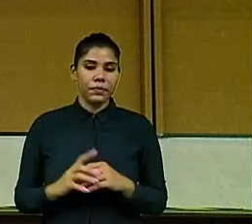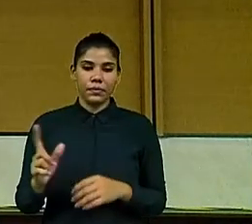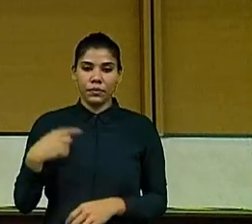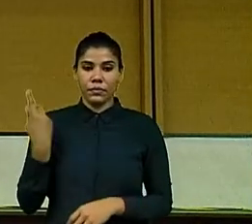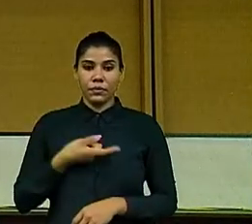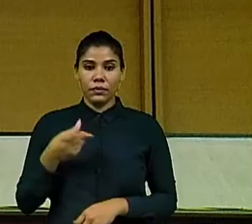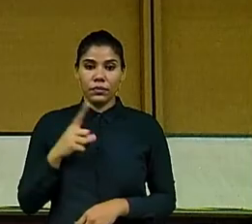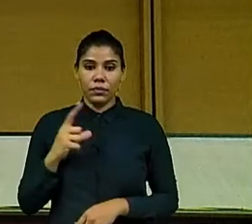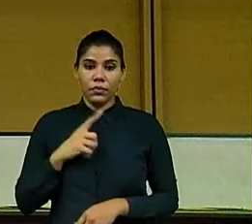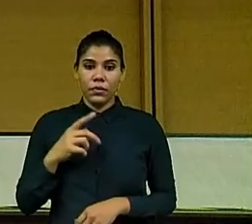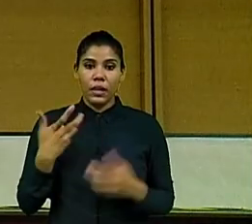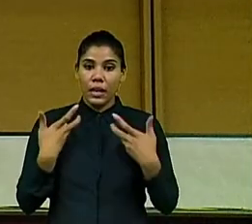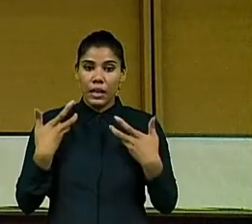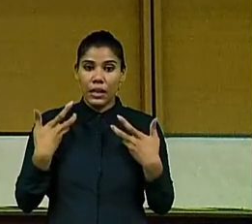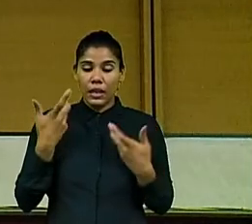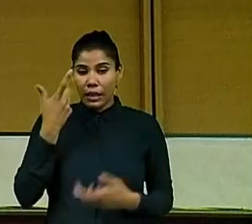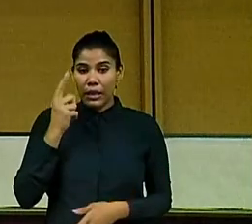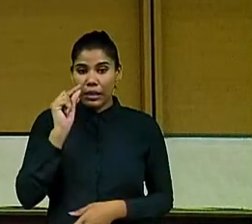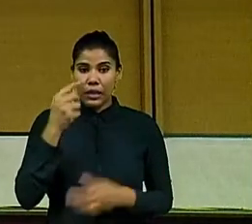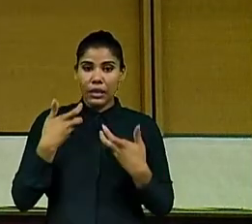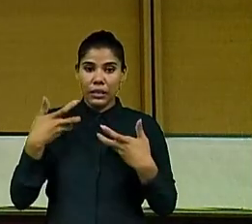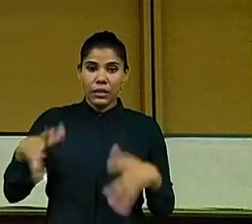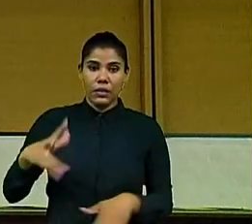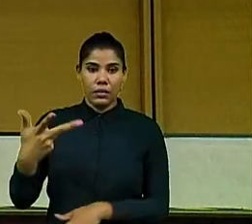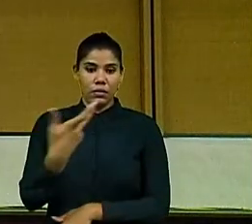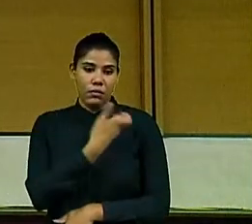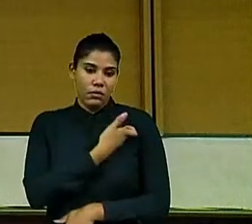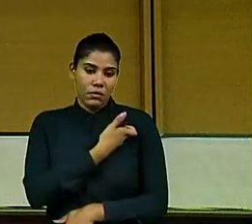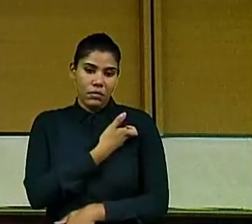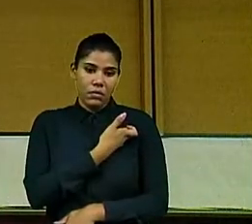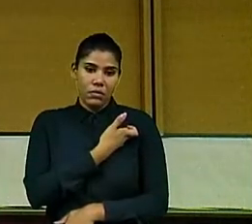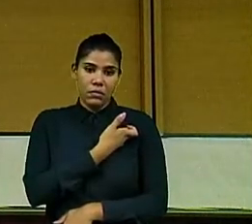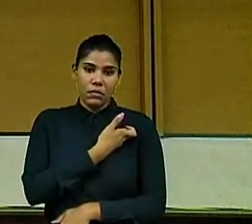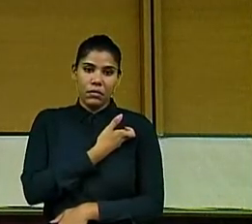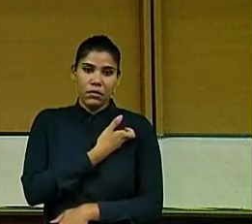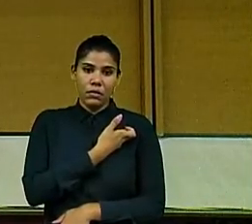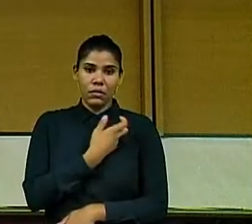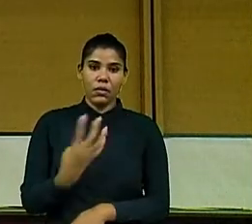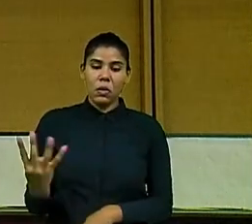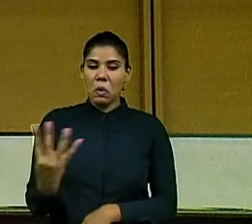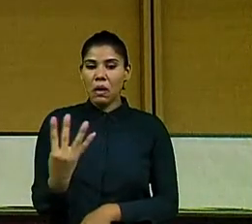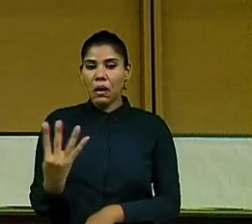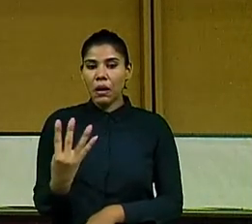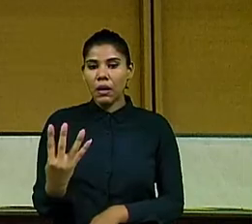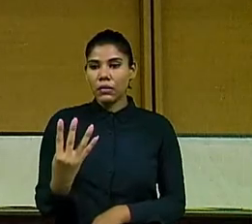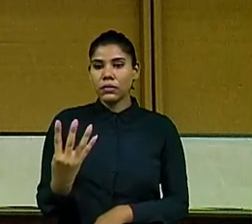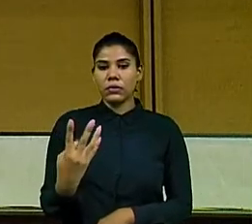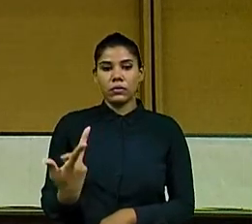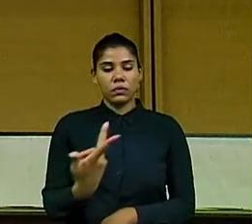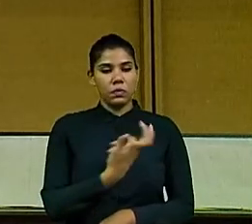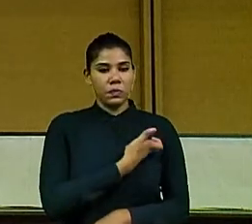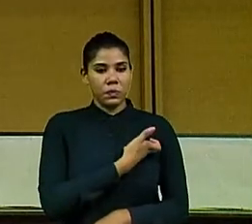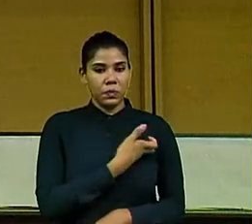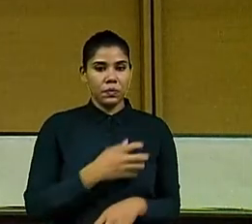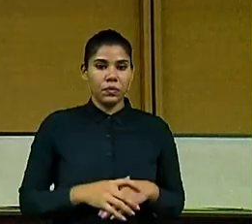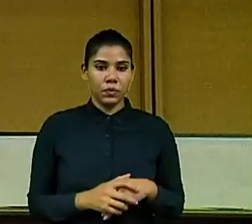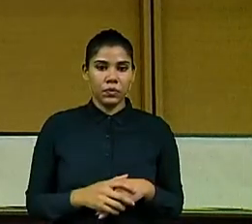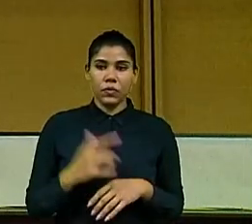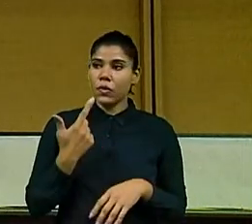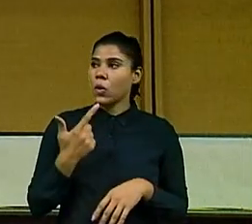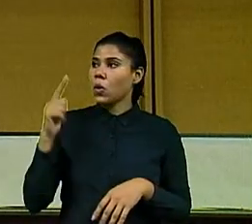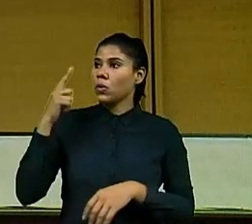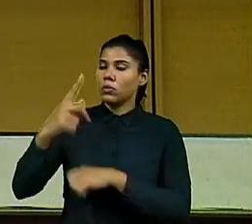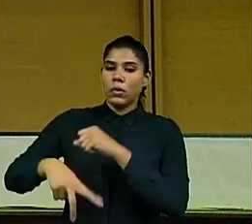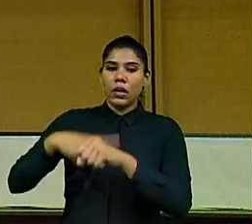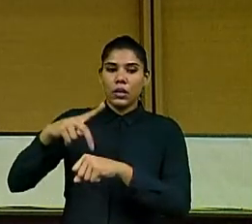não se vacinou quem não quis de graça duas três quatro doses em outros países que